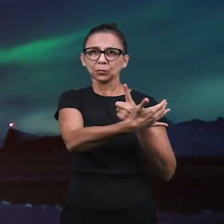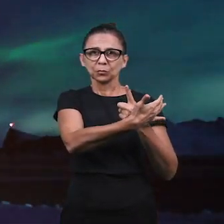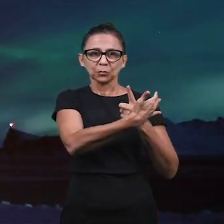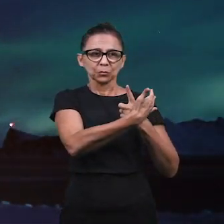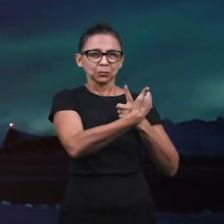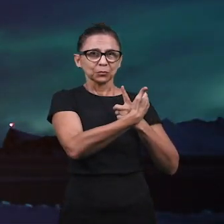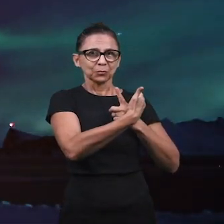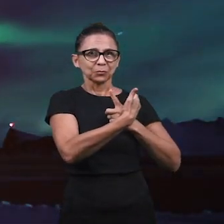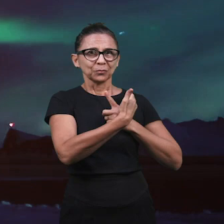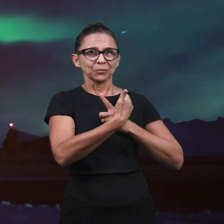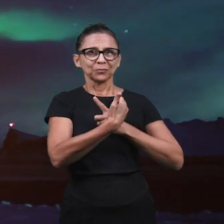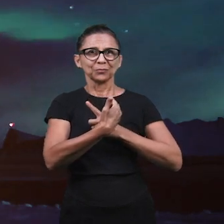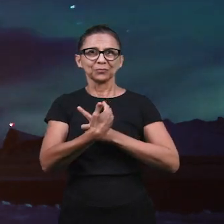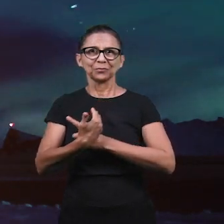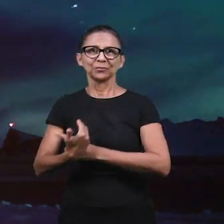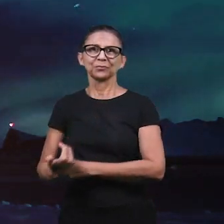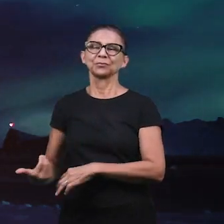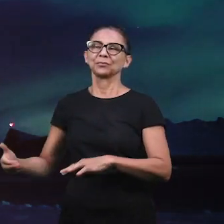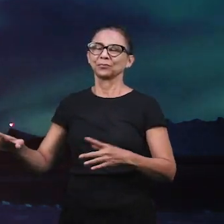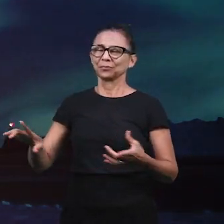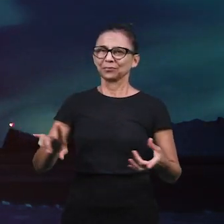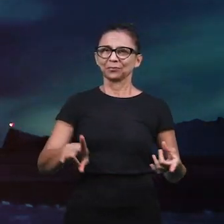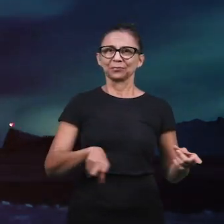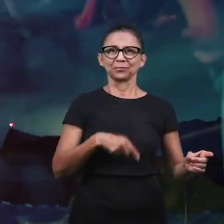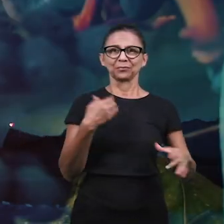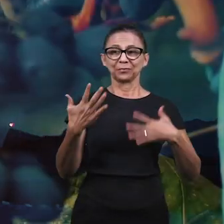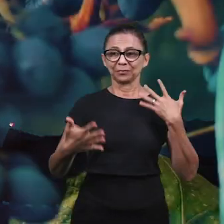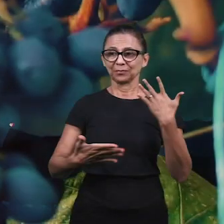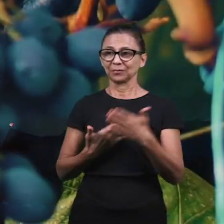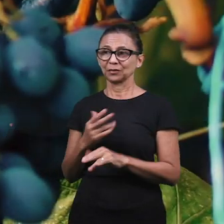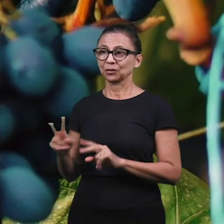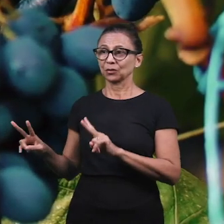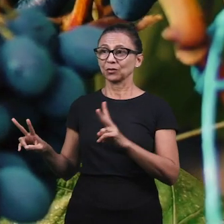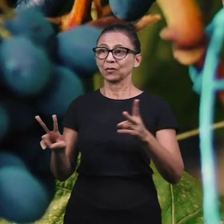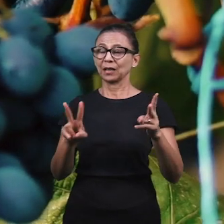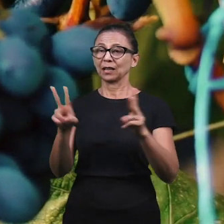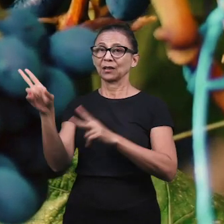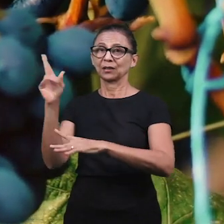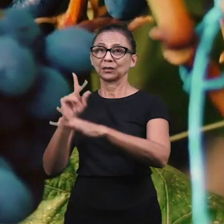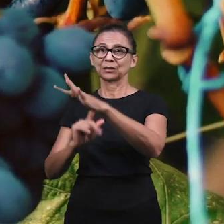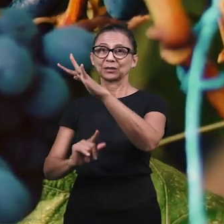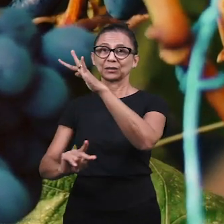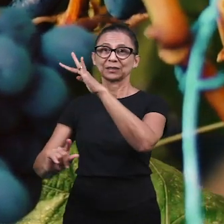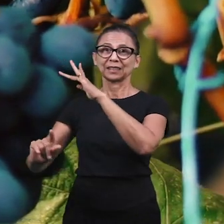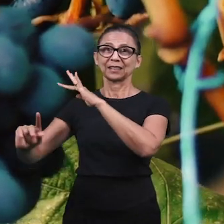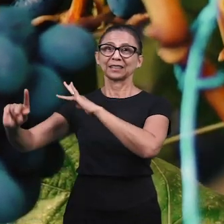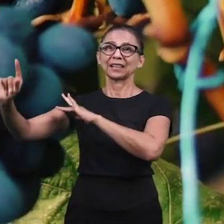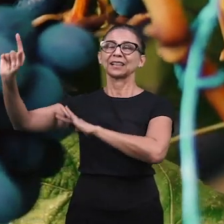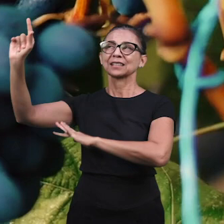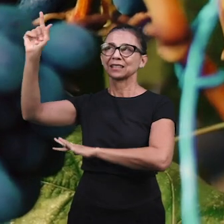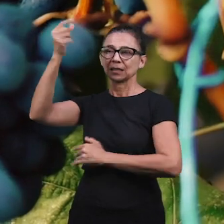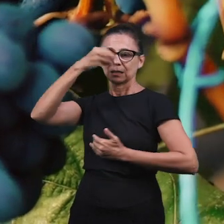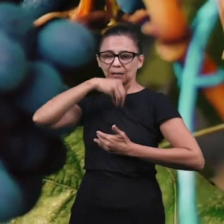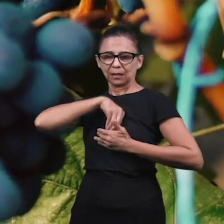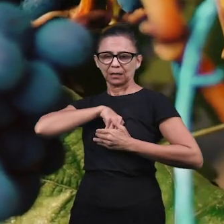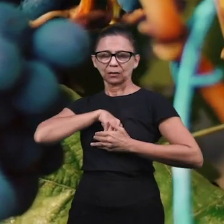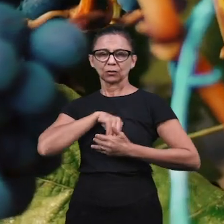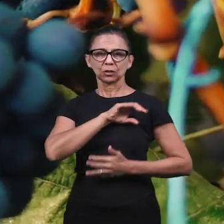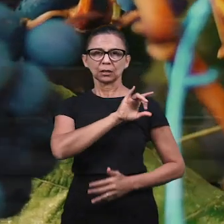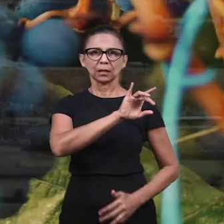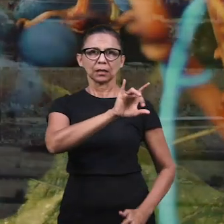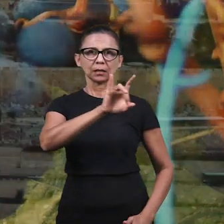Os tesouros do céu a igreja encherá, os valores eternos ela